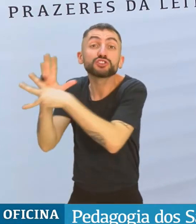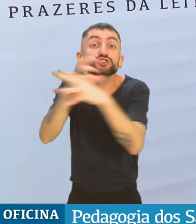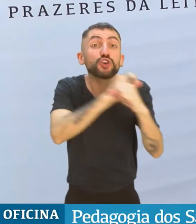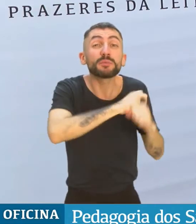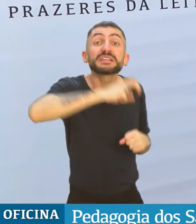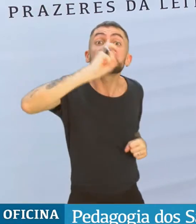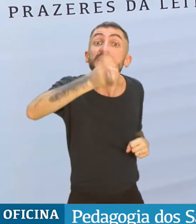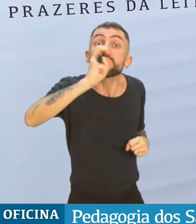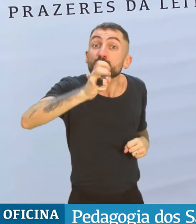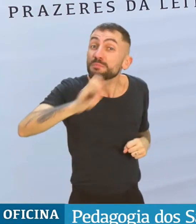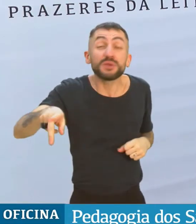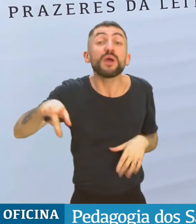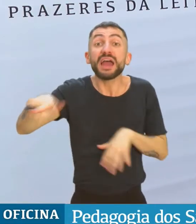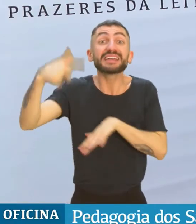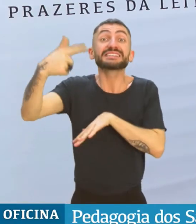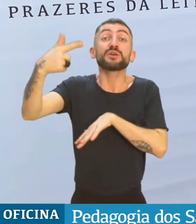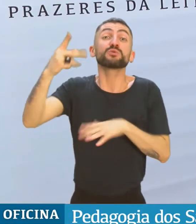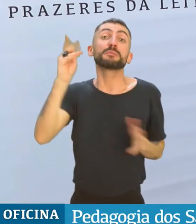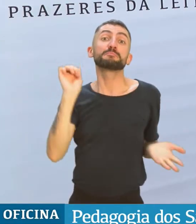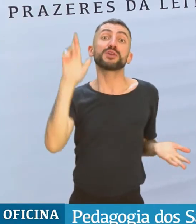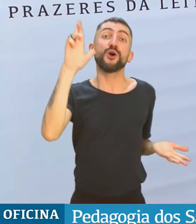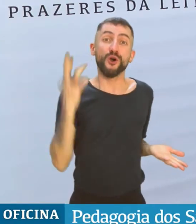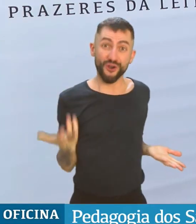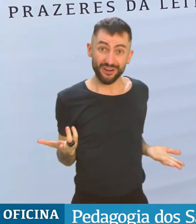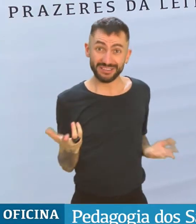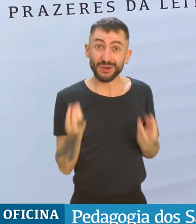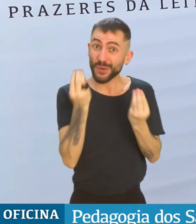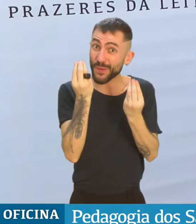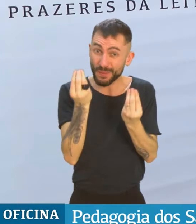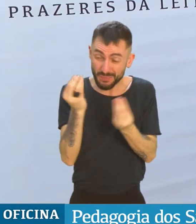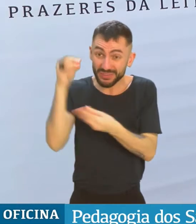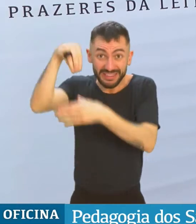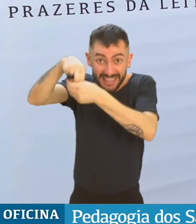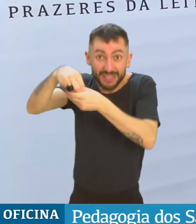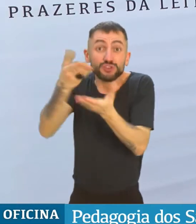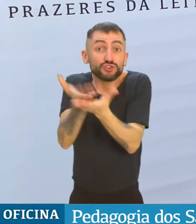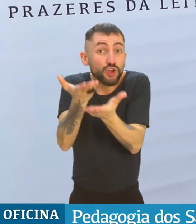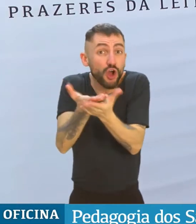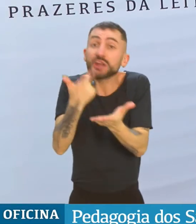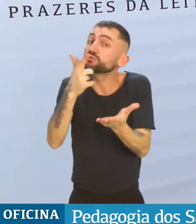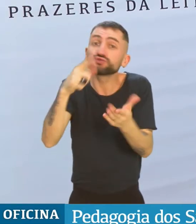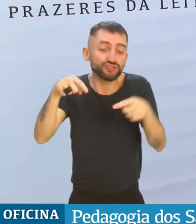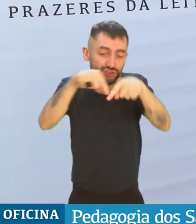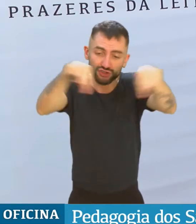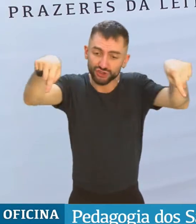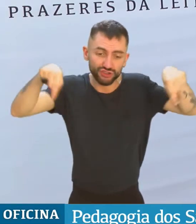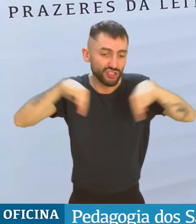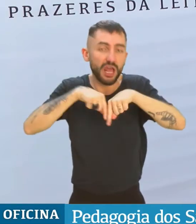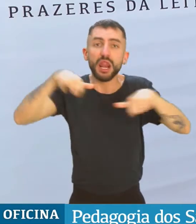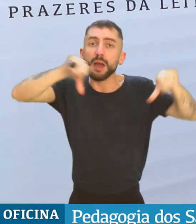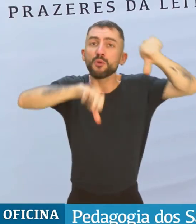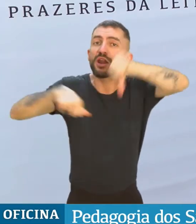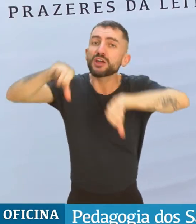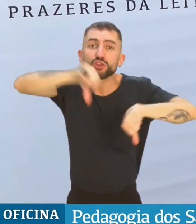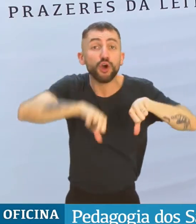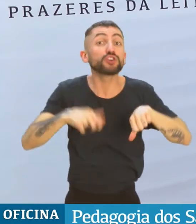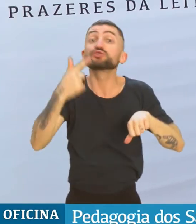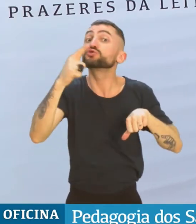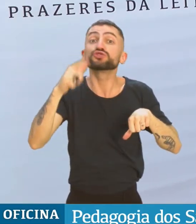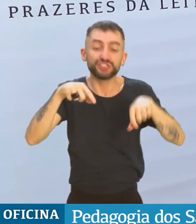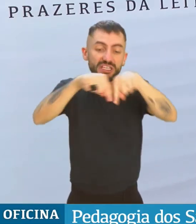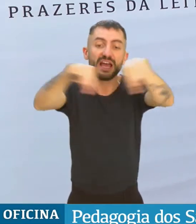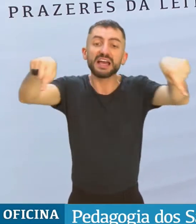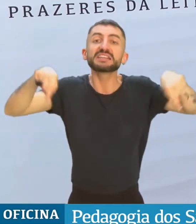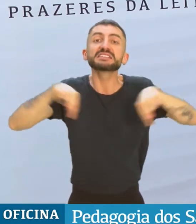aproximadamente. Então, a gente não tinha laboratório, naquela época ainda era videocassete, não tinha sala de vídeo, não